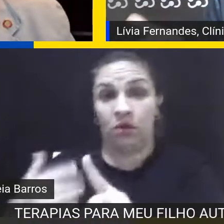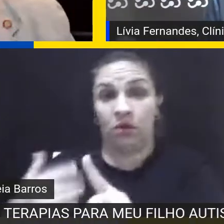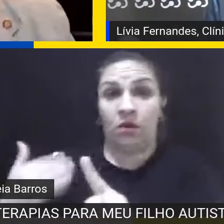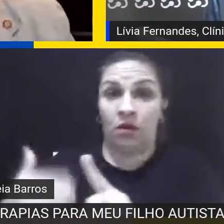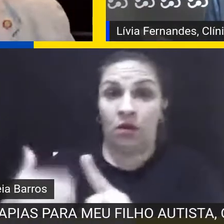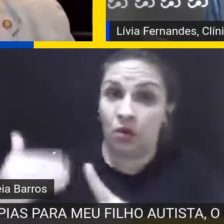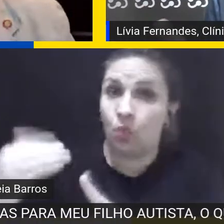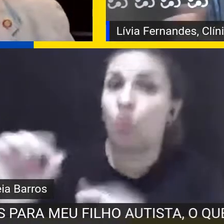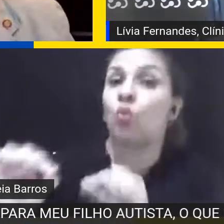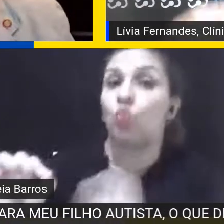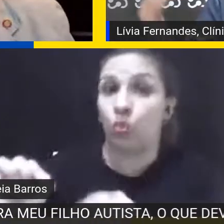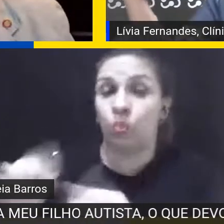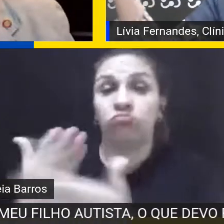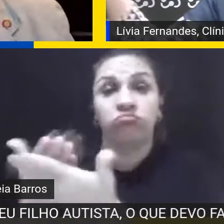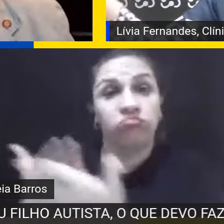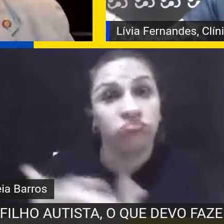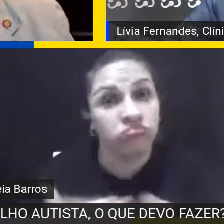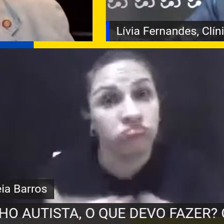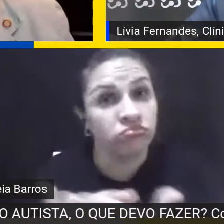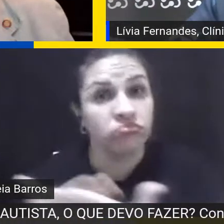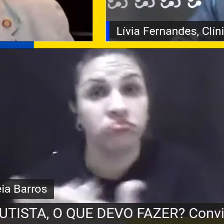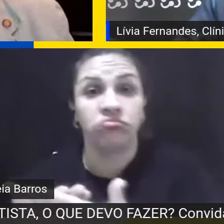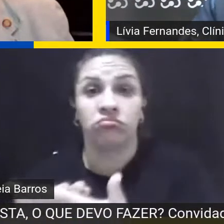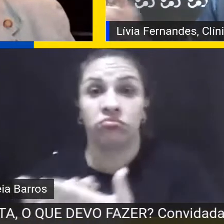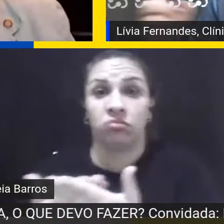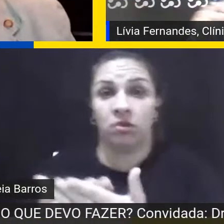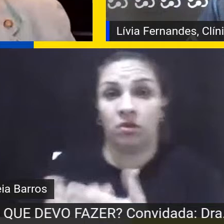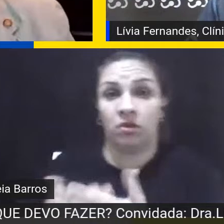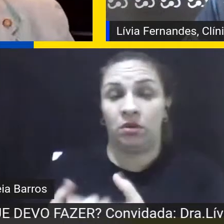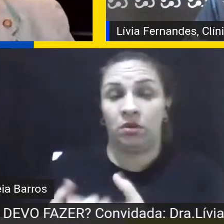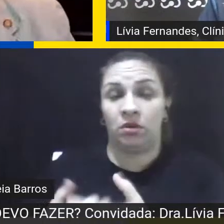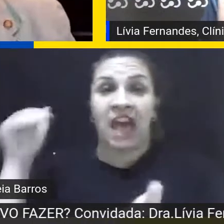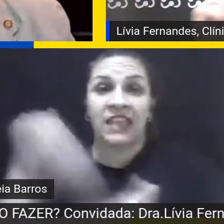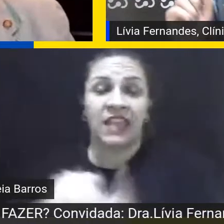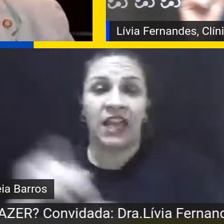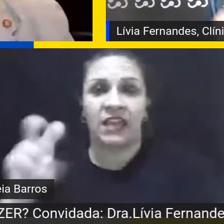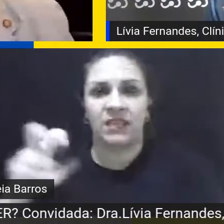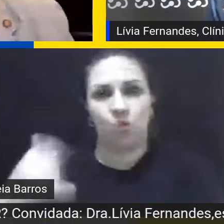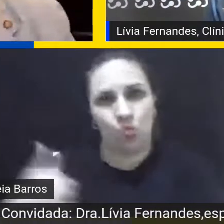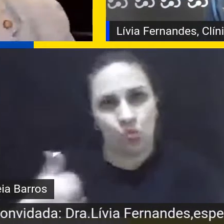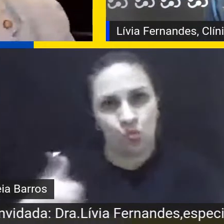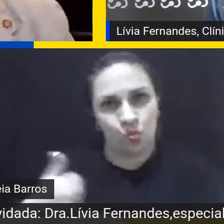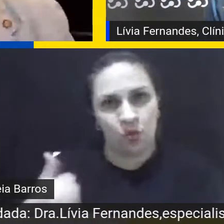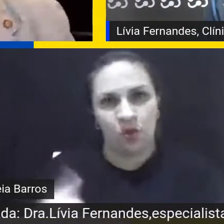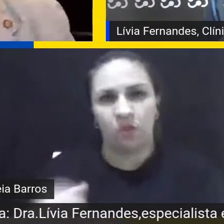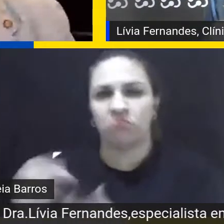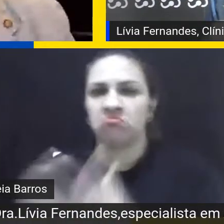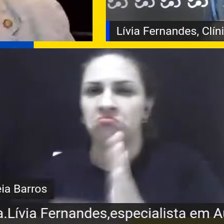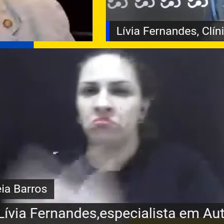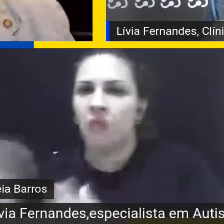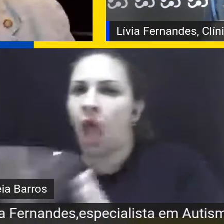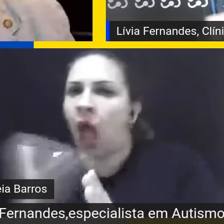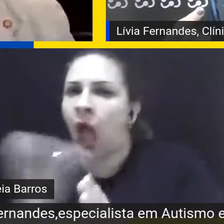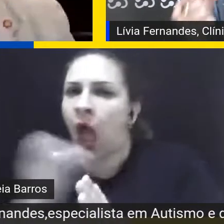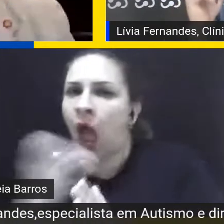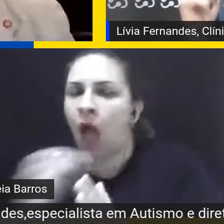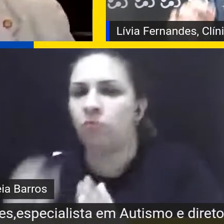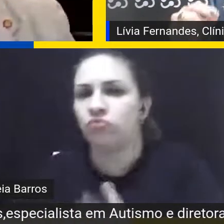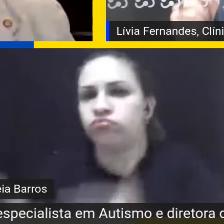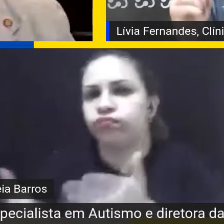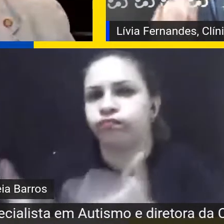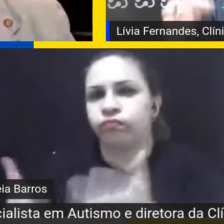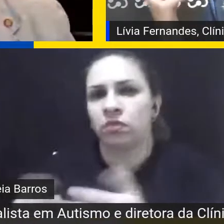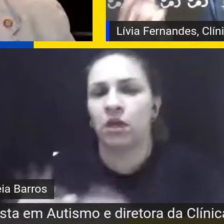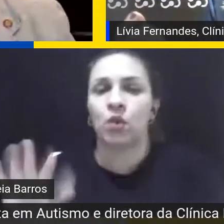os estudos, né, dizem que até 5 anos, então é uma terapia bem precocezinha. Geralmente,